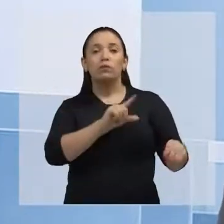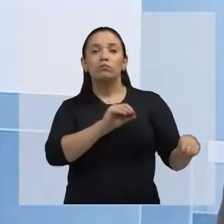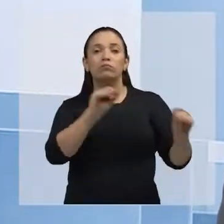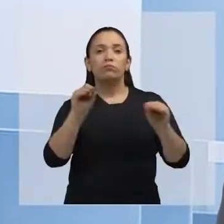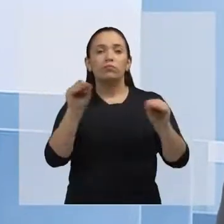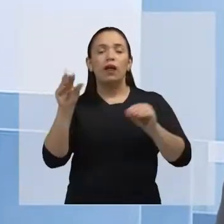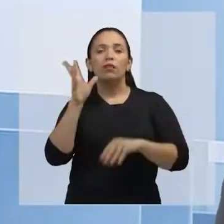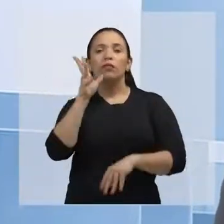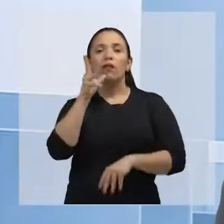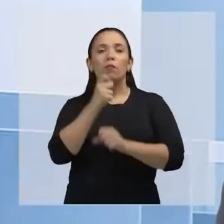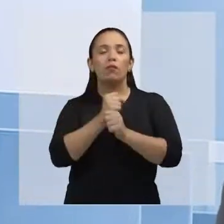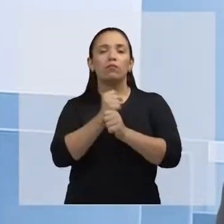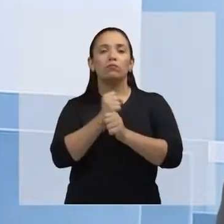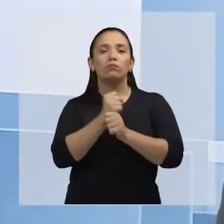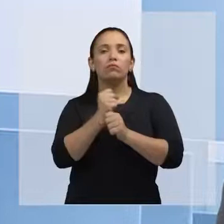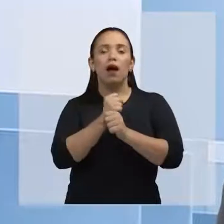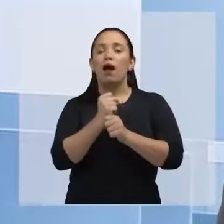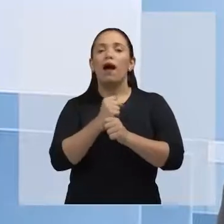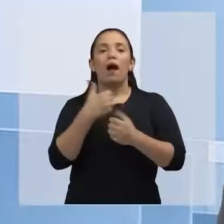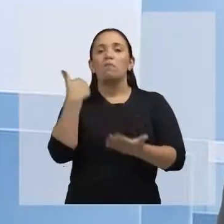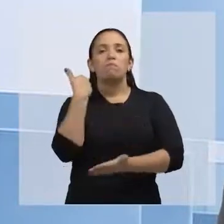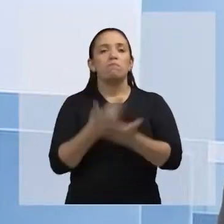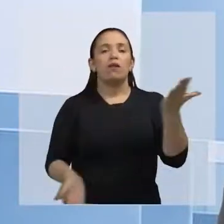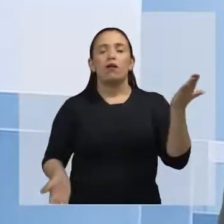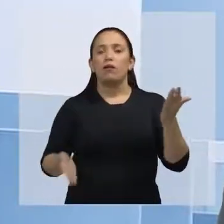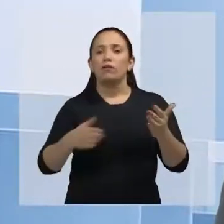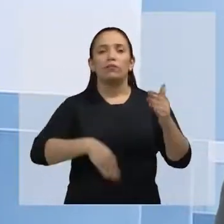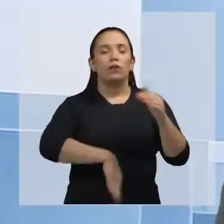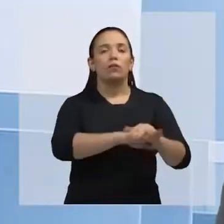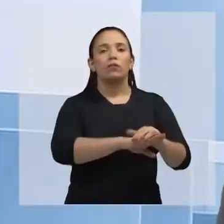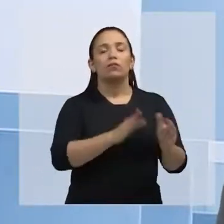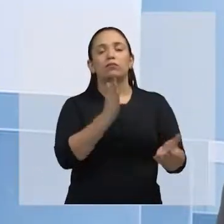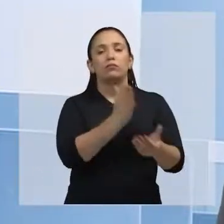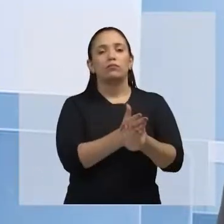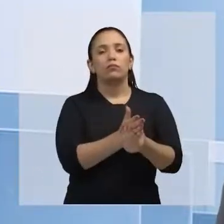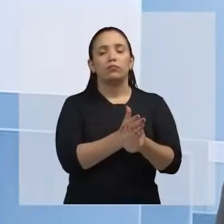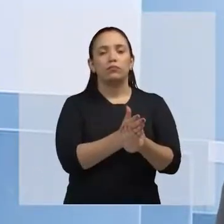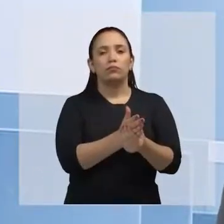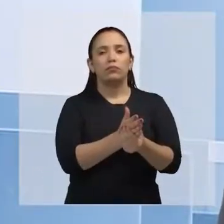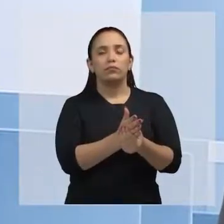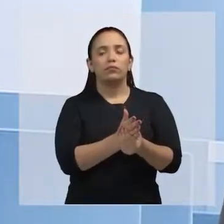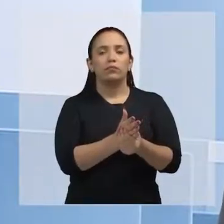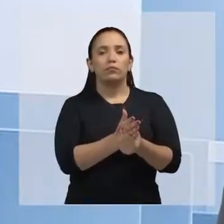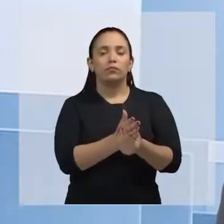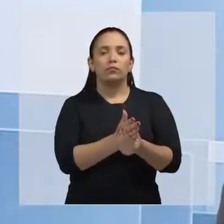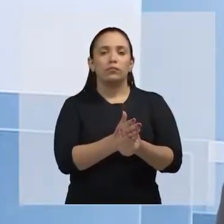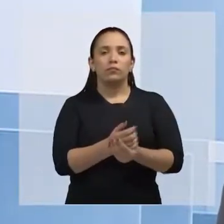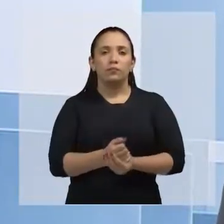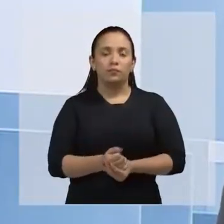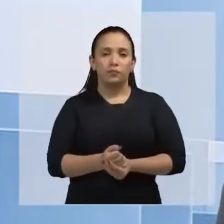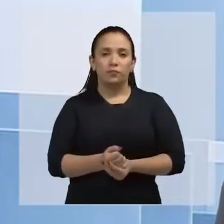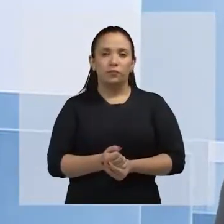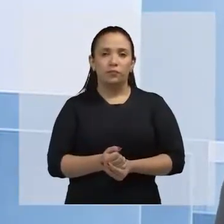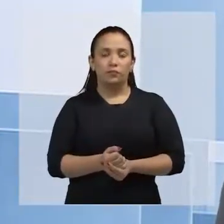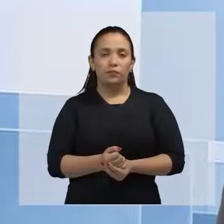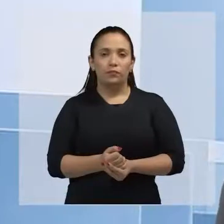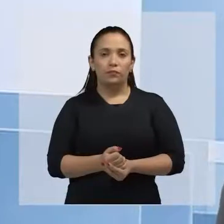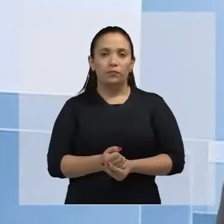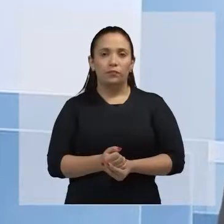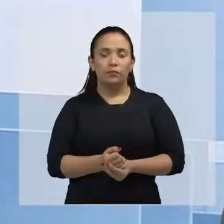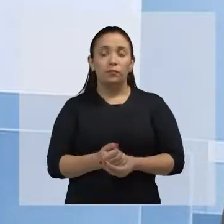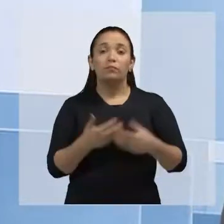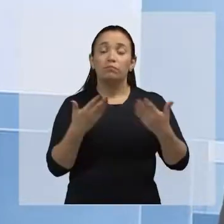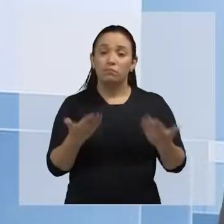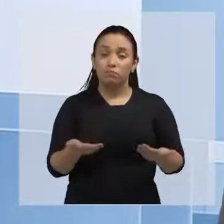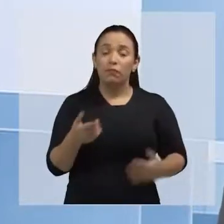protelar, é o que consegue colocar o processo o mais longe possível do